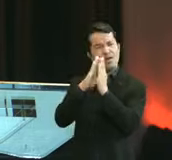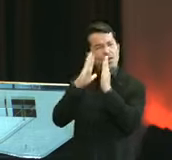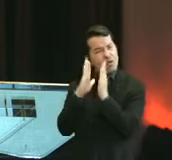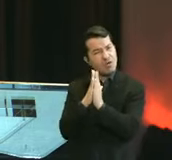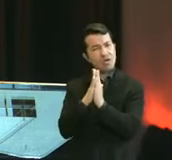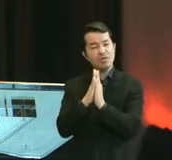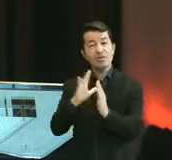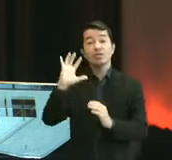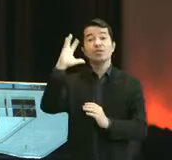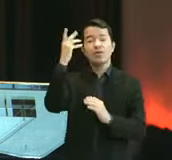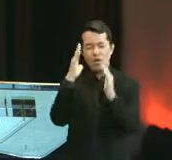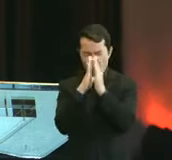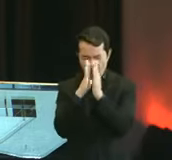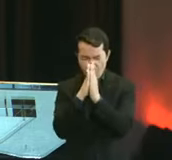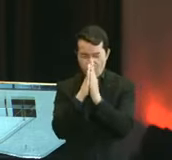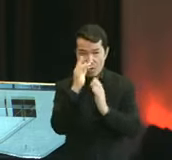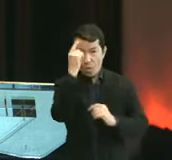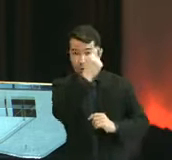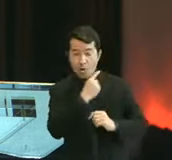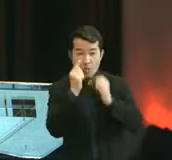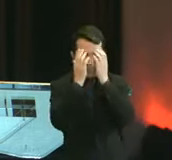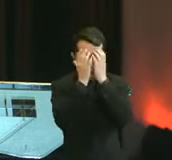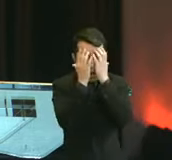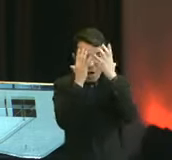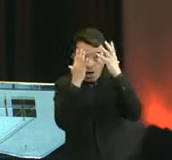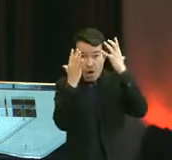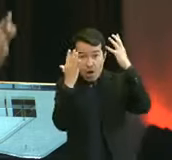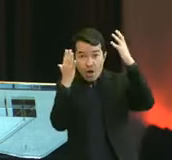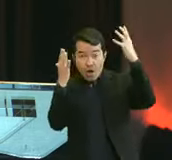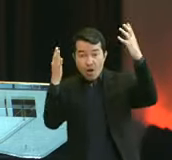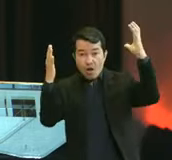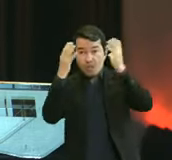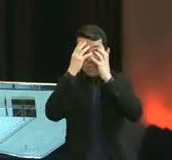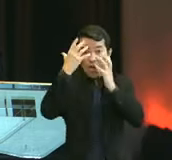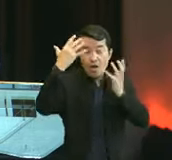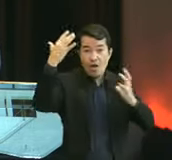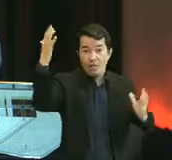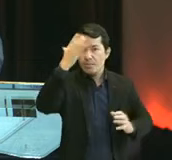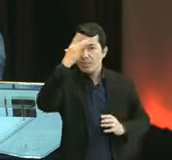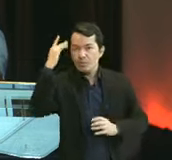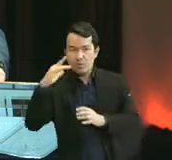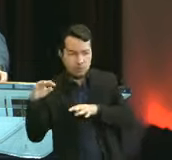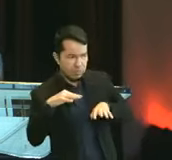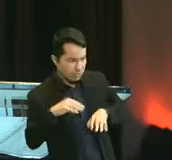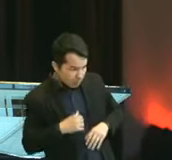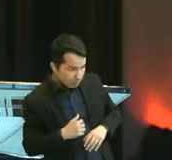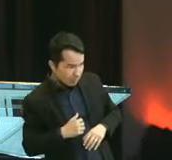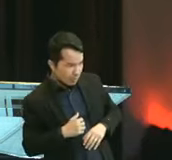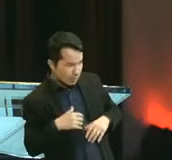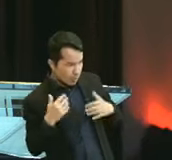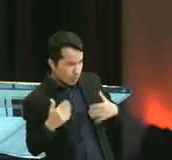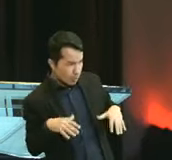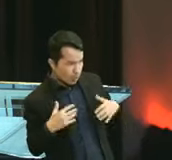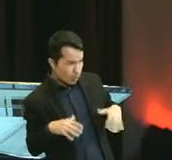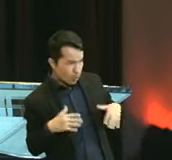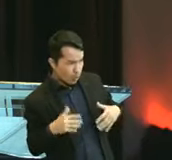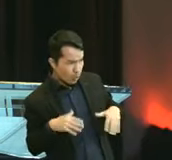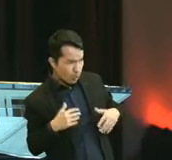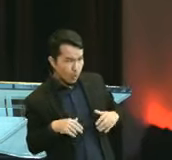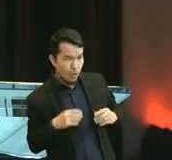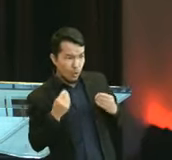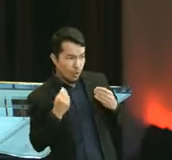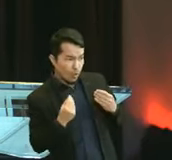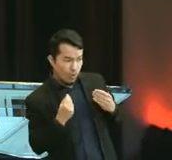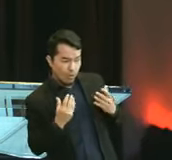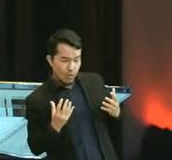homem brilhar. Um homem de oração, um homem cheio da presença de Deus. O Wisby vai falar a